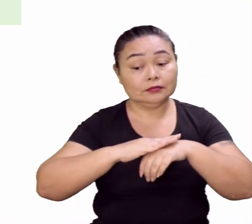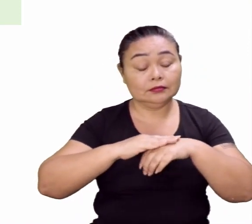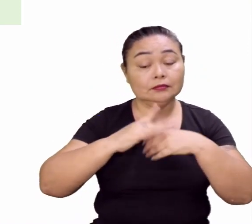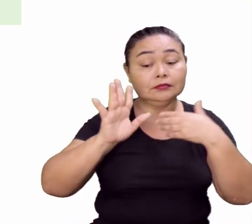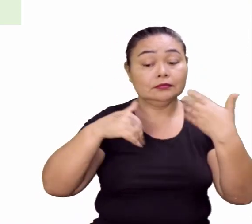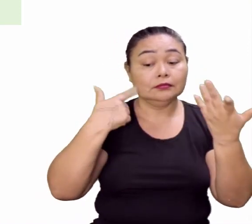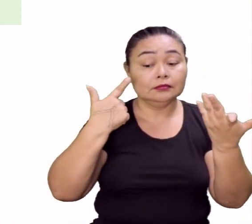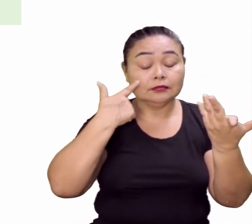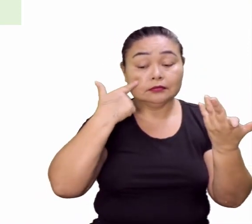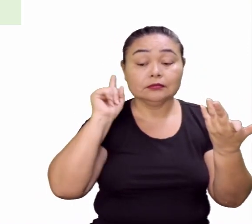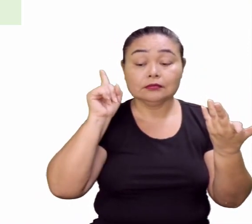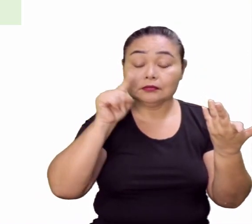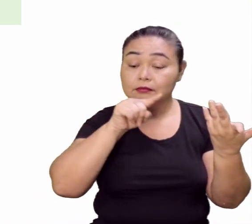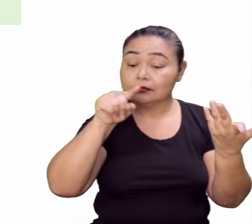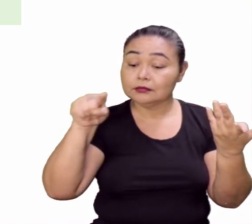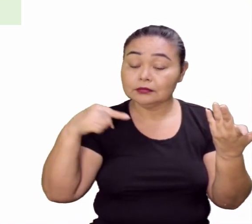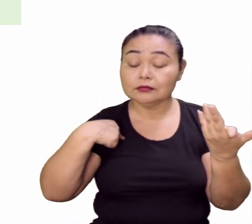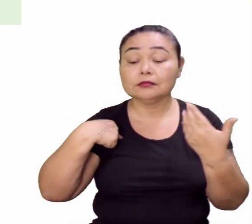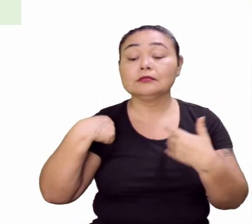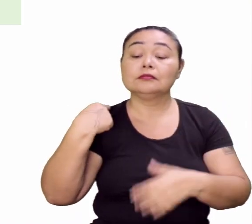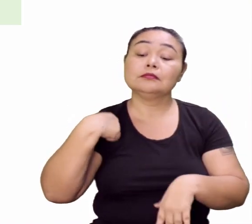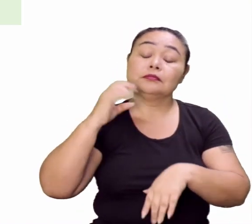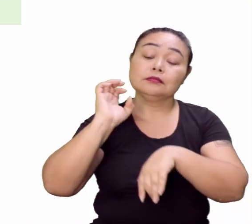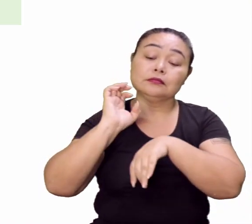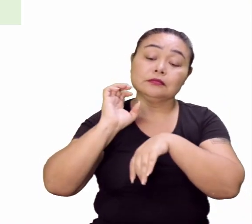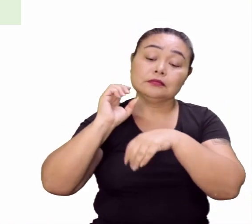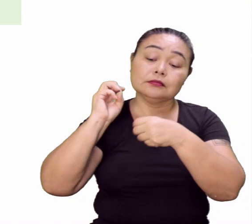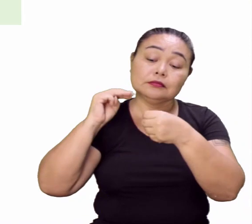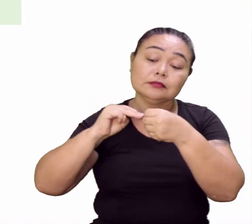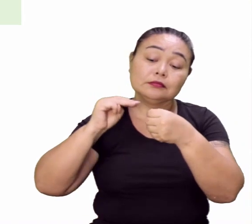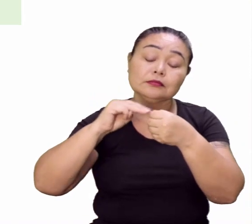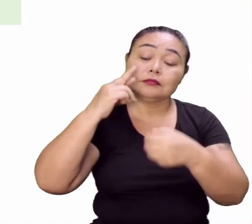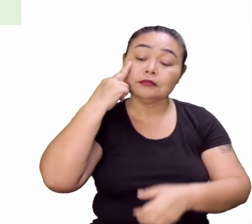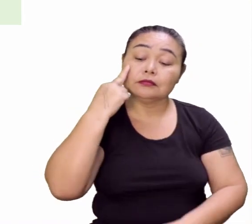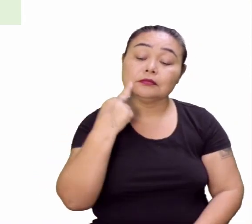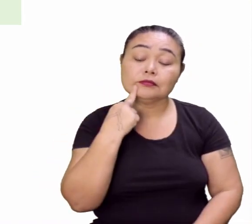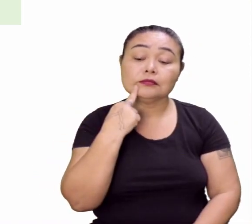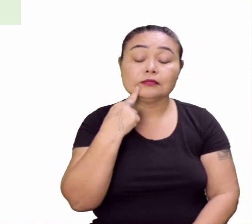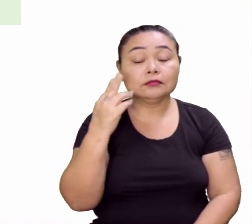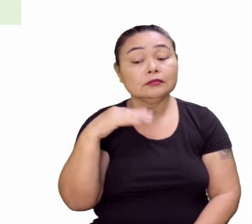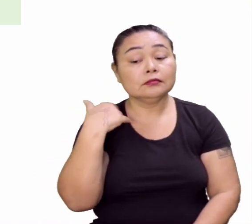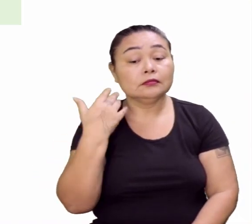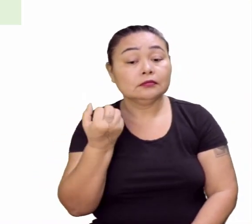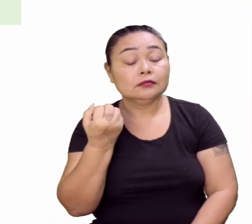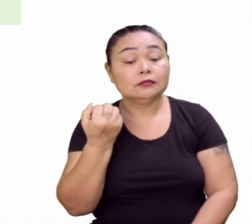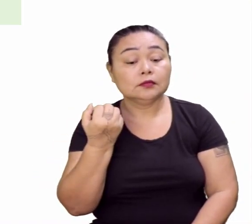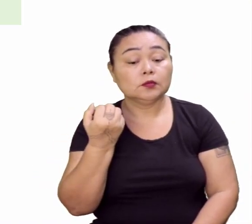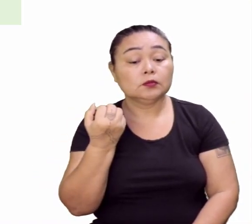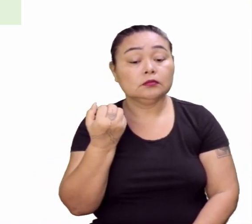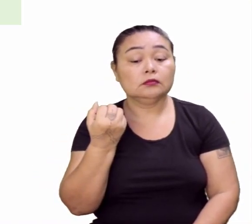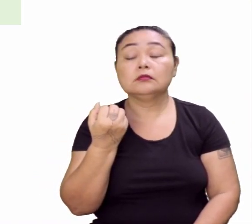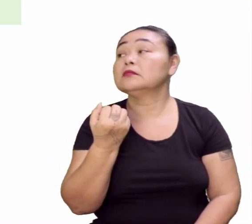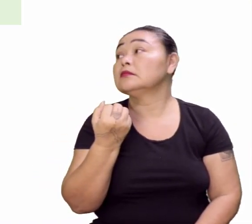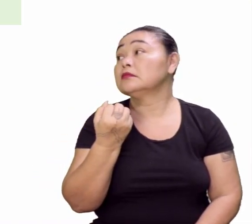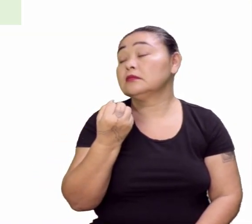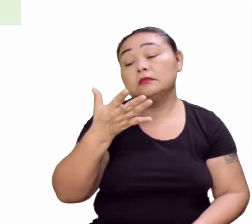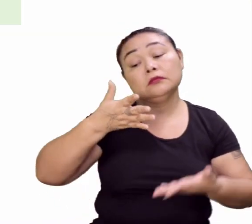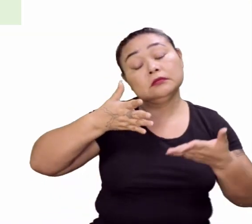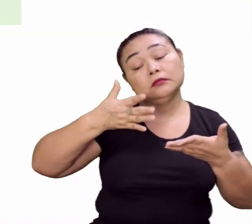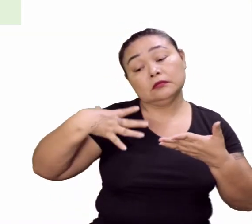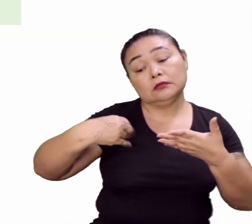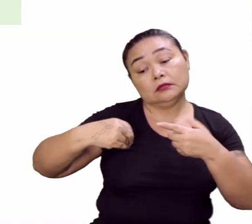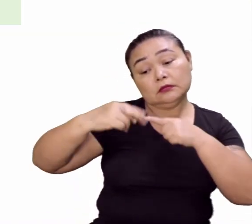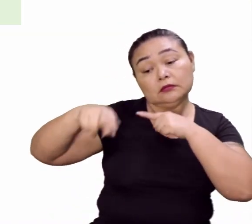de diversos municípios de Rondônia. Muito bem. No entanto, se ele for filho